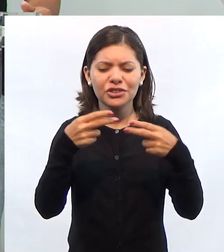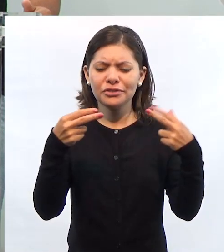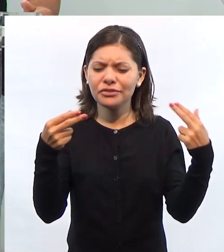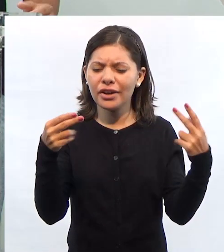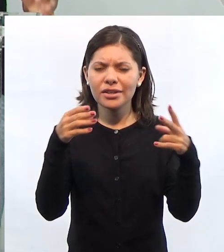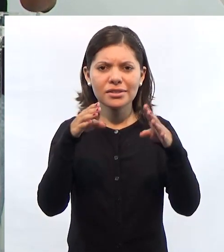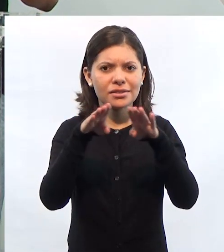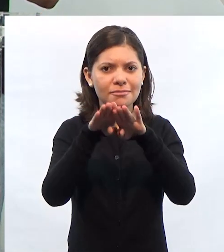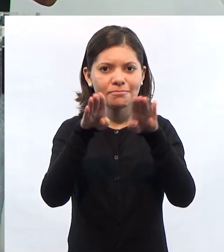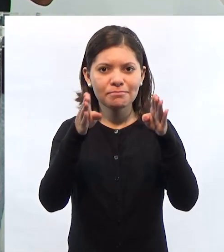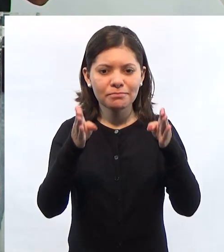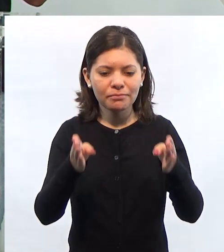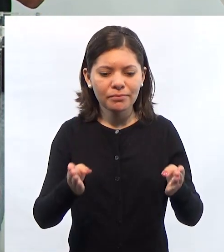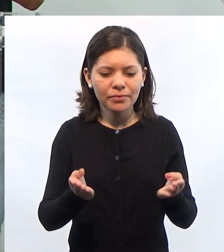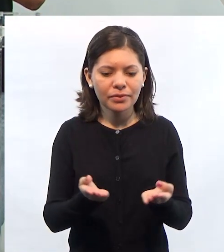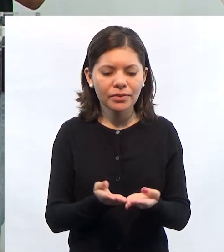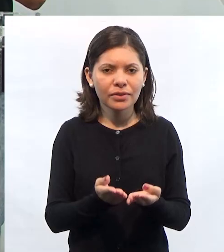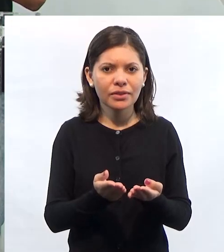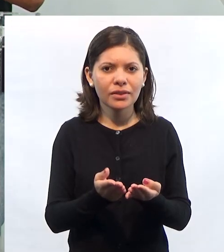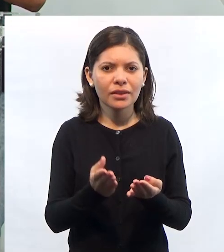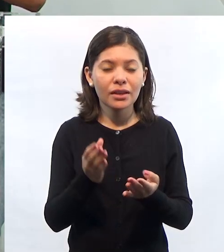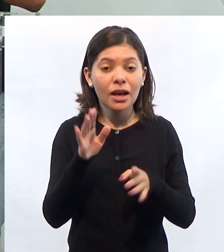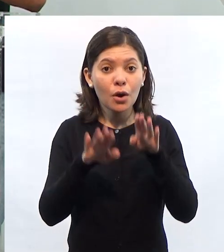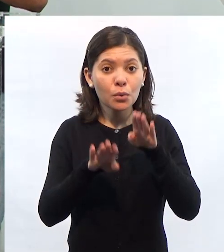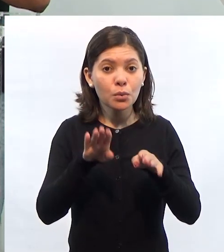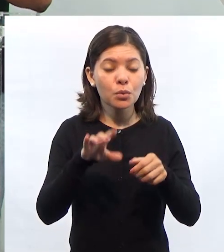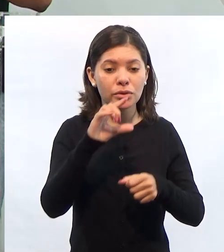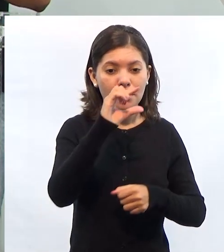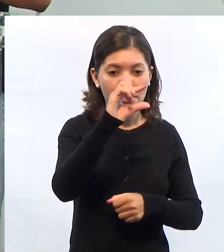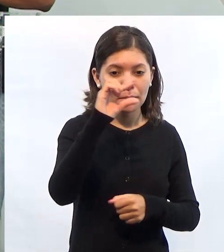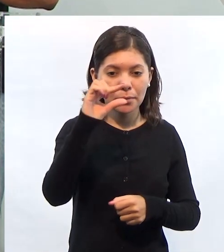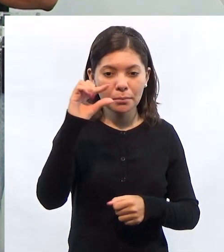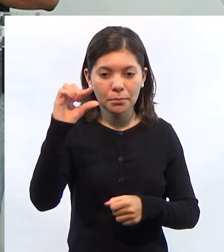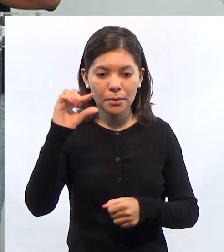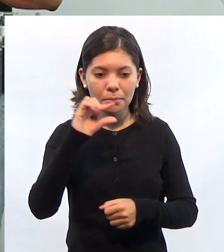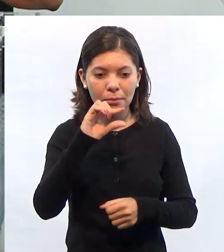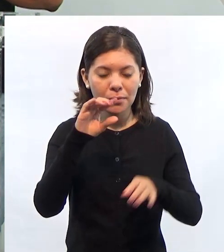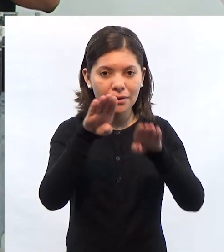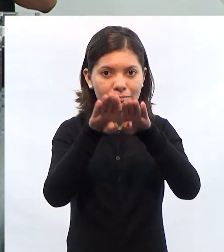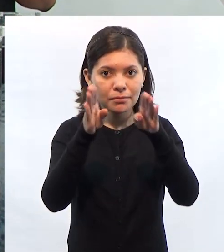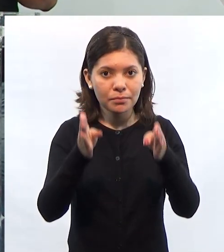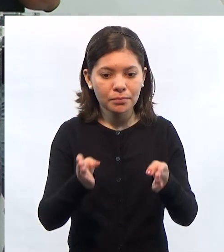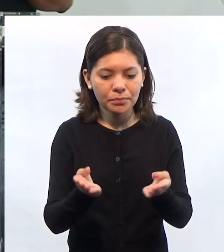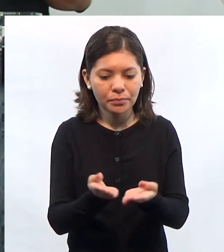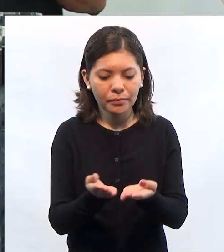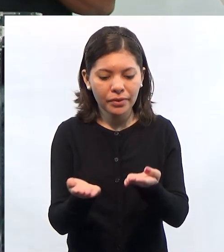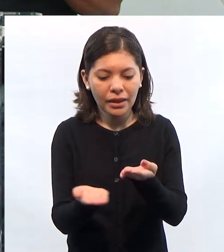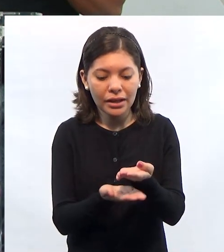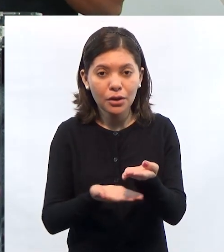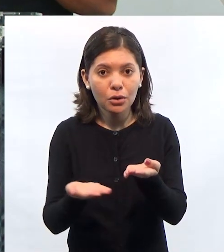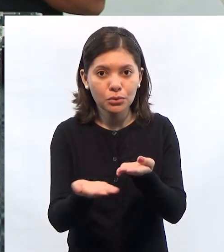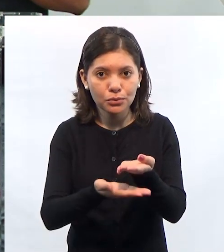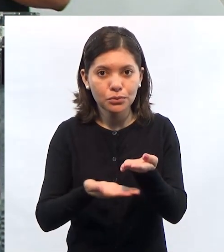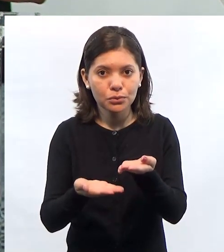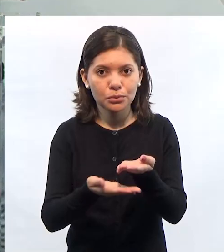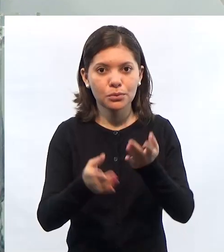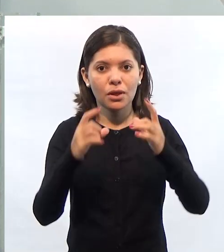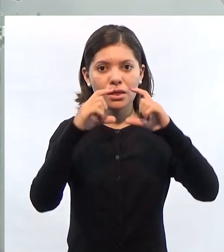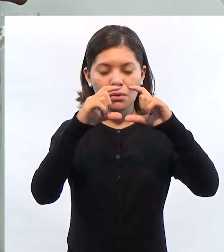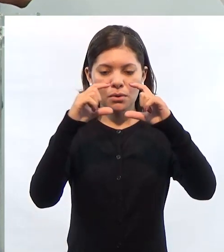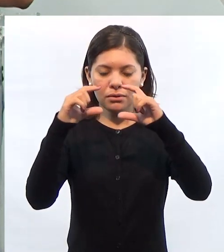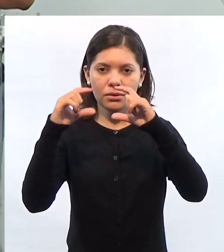tipos de embalagem você pode encontrar um alguns quadriculadinhos no fundo da Caixa tem caixa tem esses quadrados